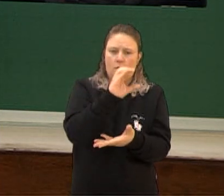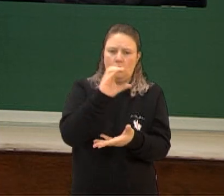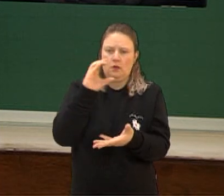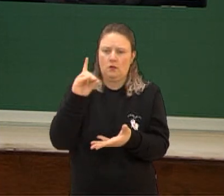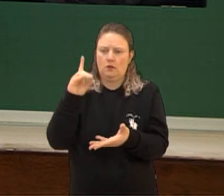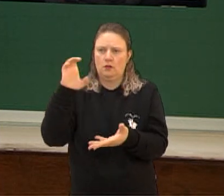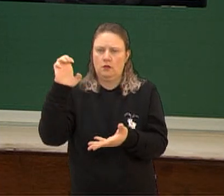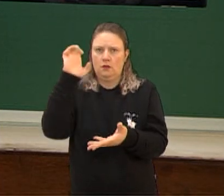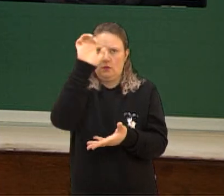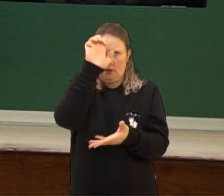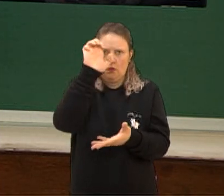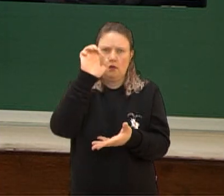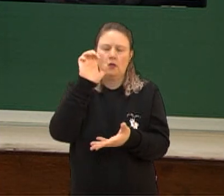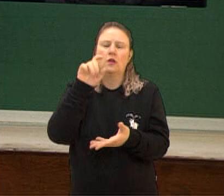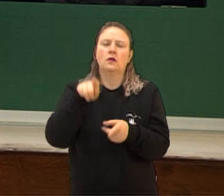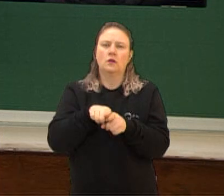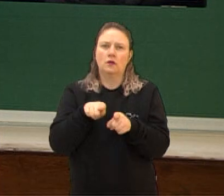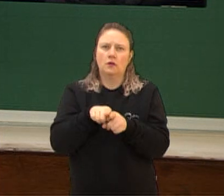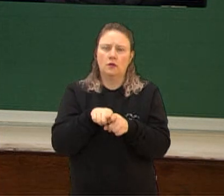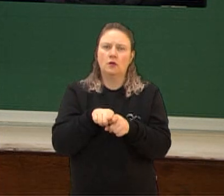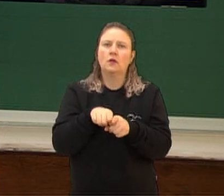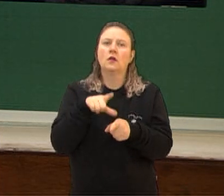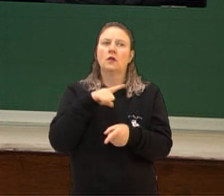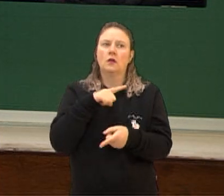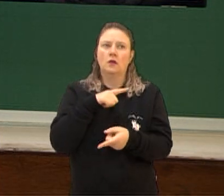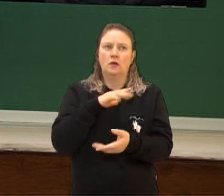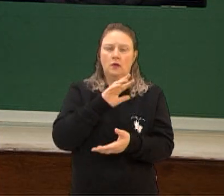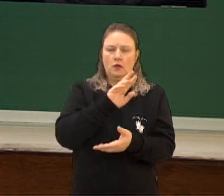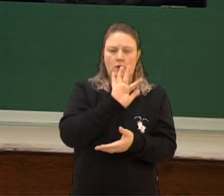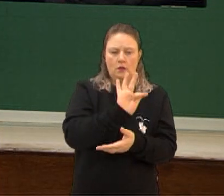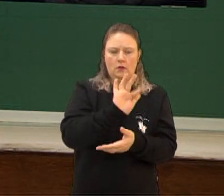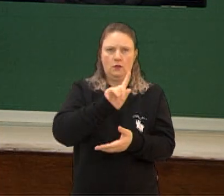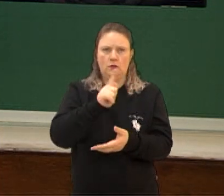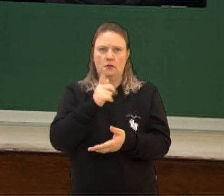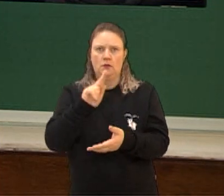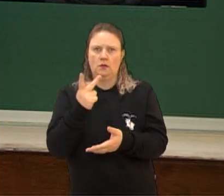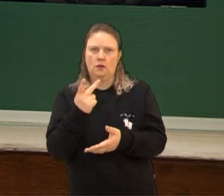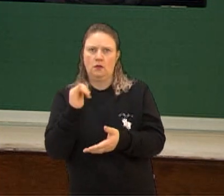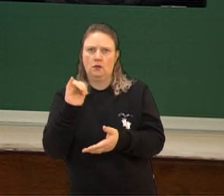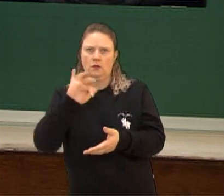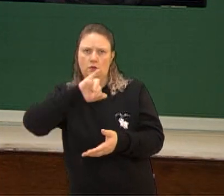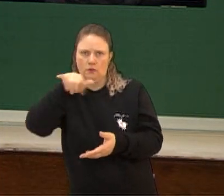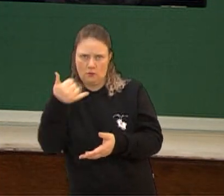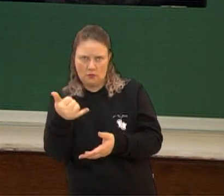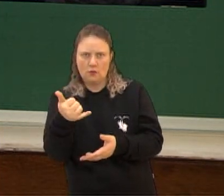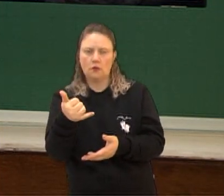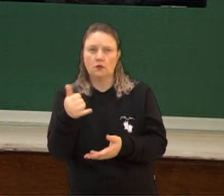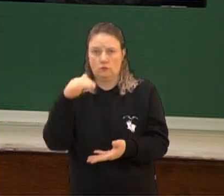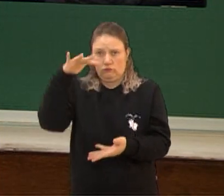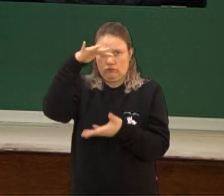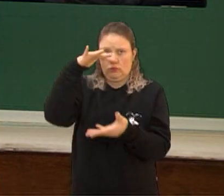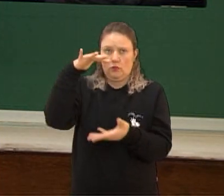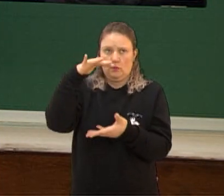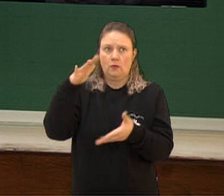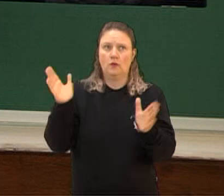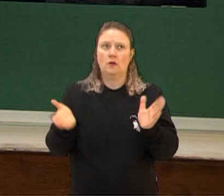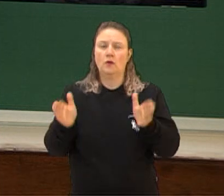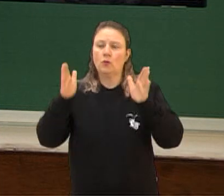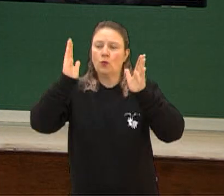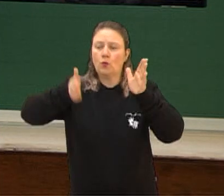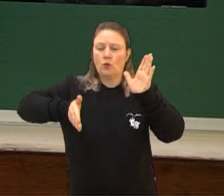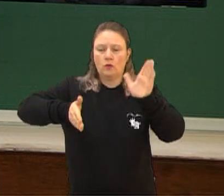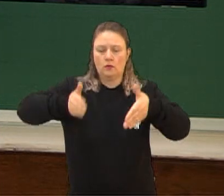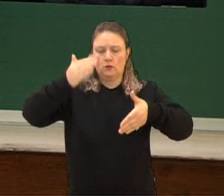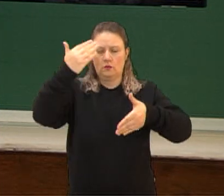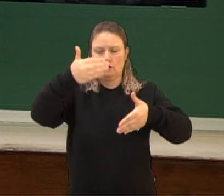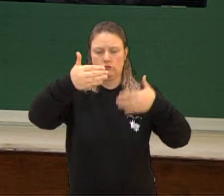base, a outra base aqui, né, formada pelo F, G, H e J, né, são as duas bases. Face lateral, elas são